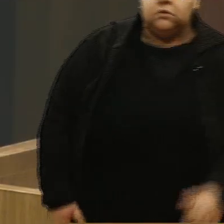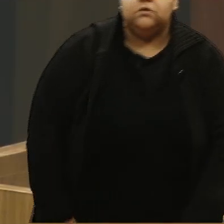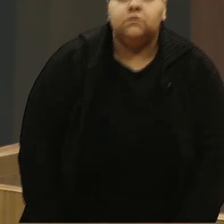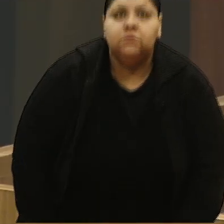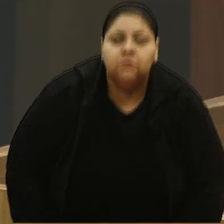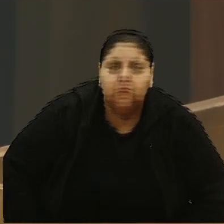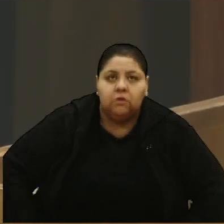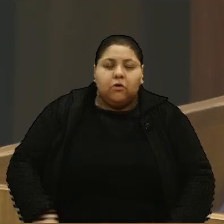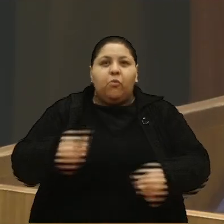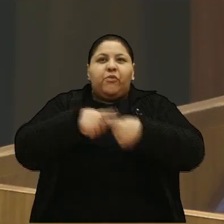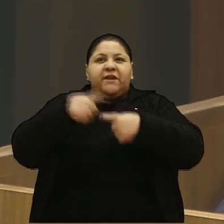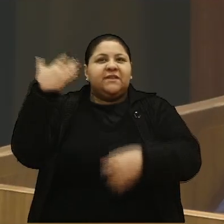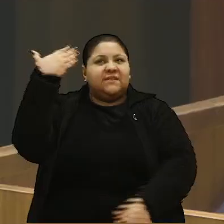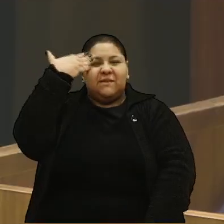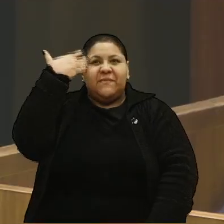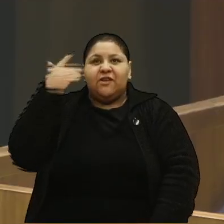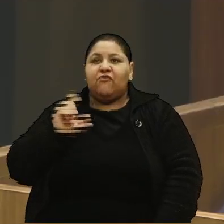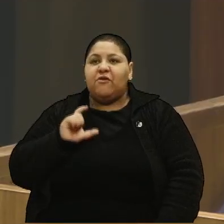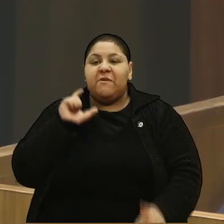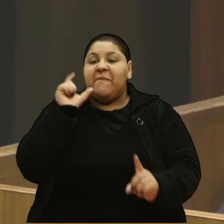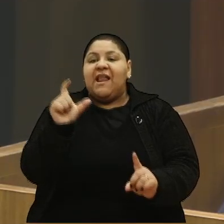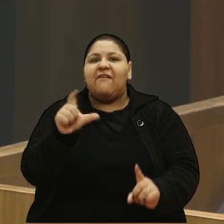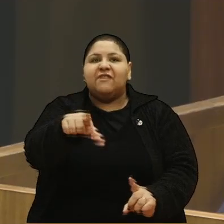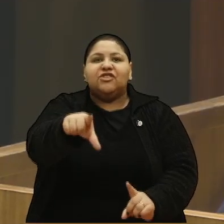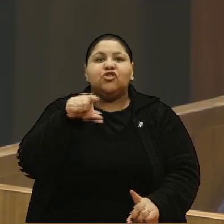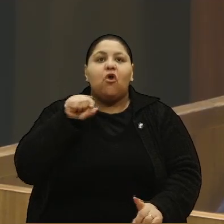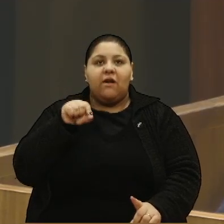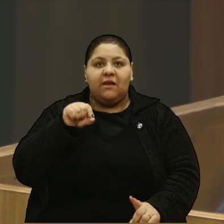na tribuna que define quem eu sou.